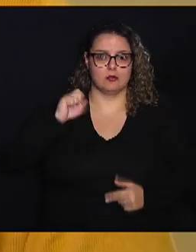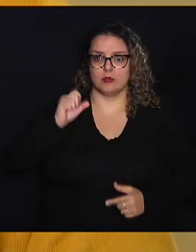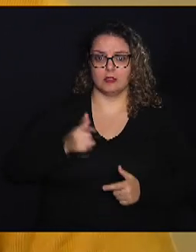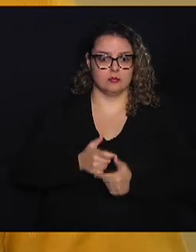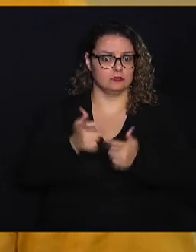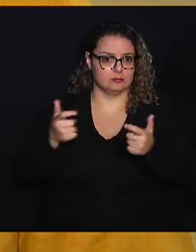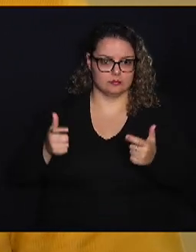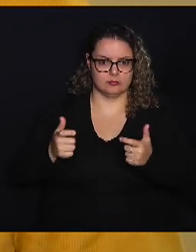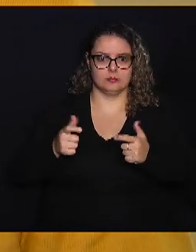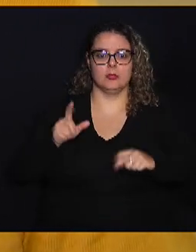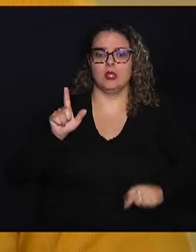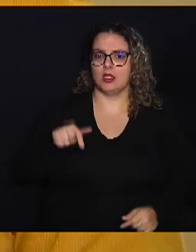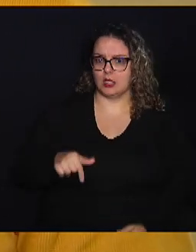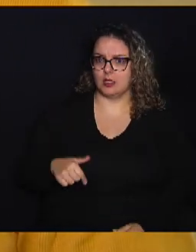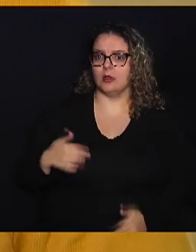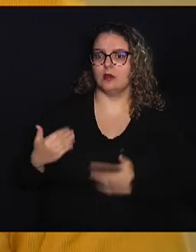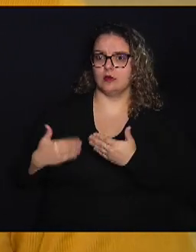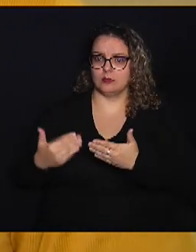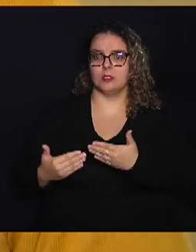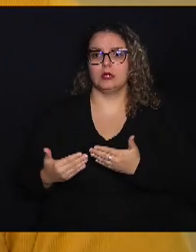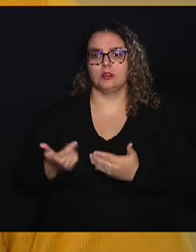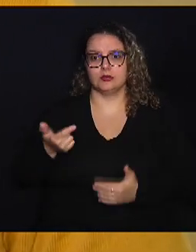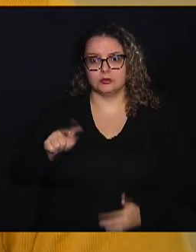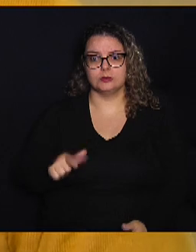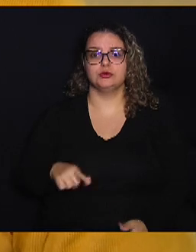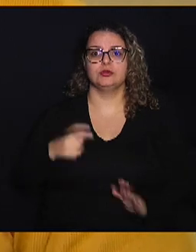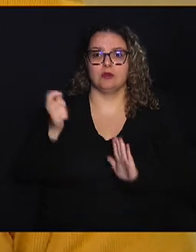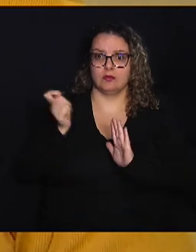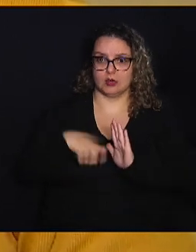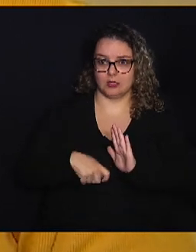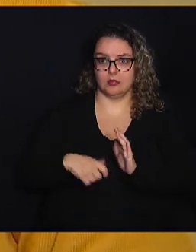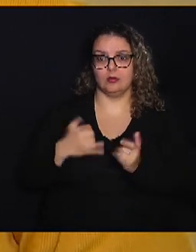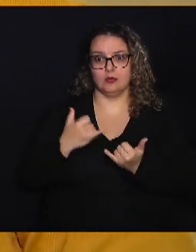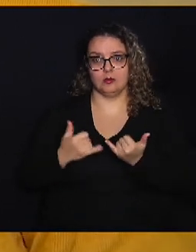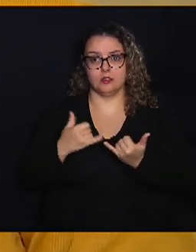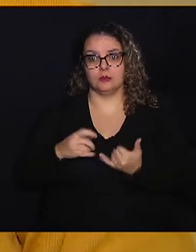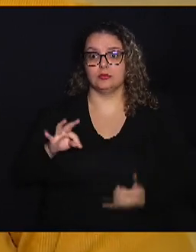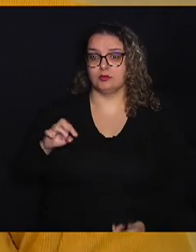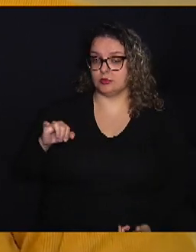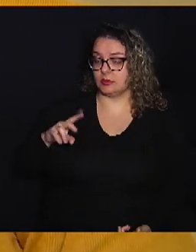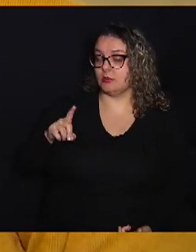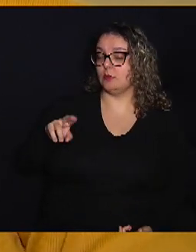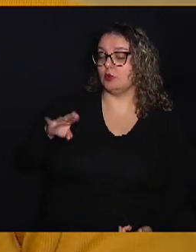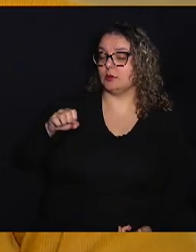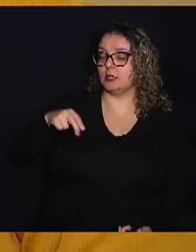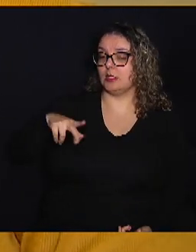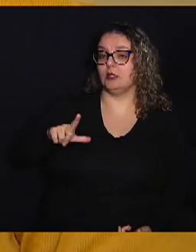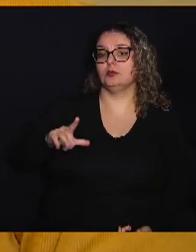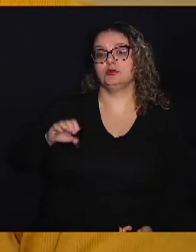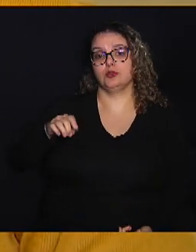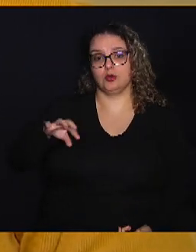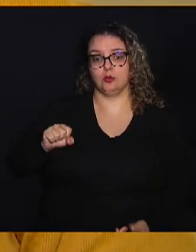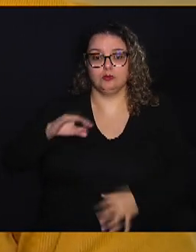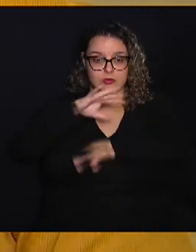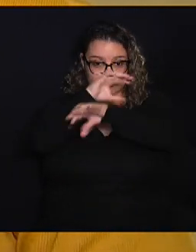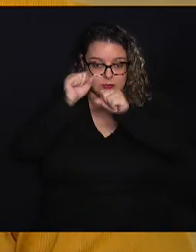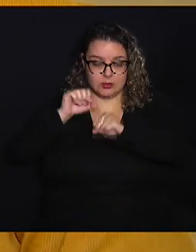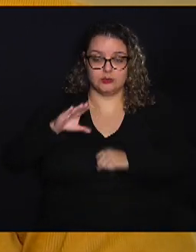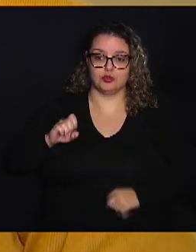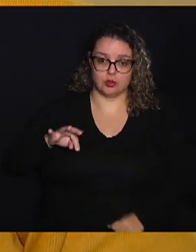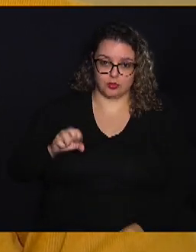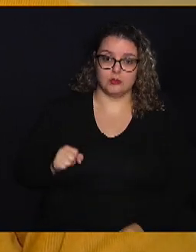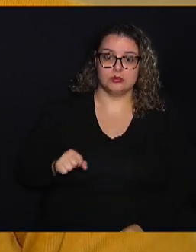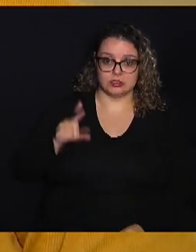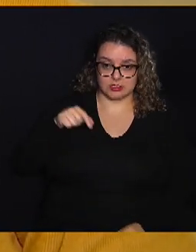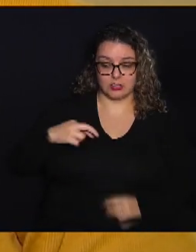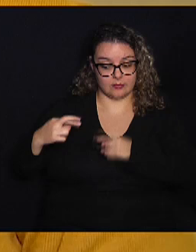um programa que está em andamento, a gente já teve a validação por parte do Tribunal de Contas, que é quem fiscaliza a Câmara, e alcançar o nível